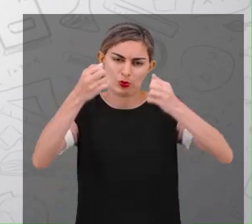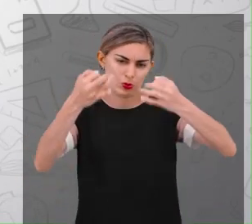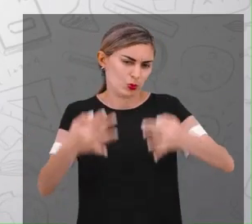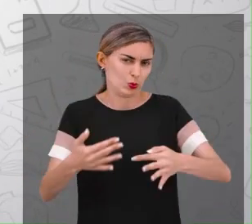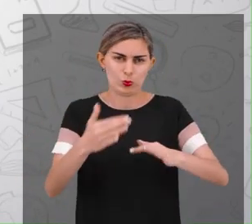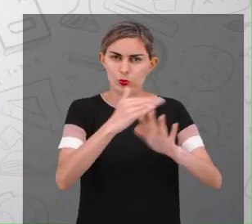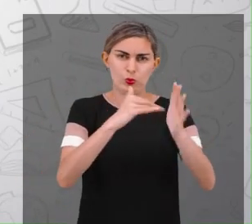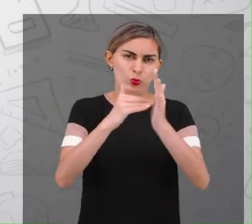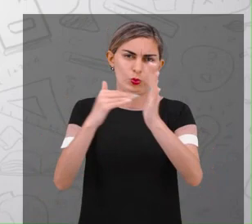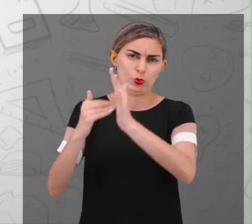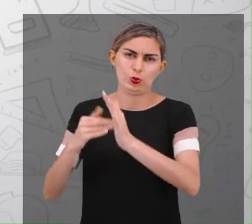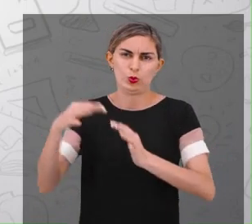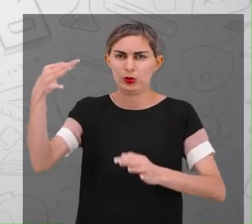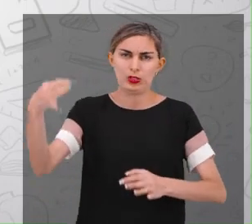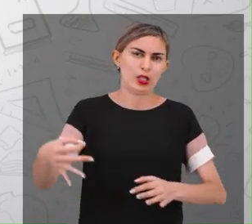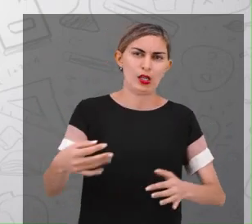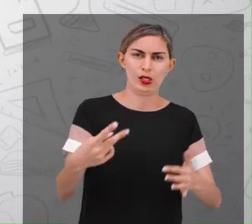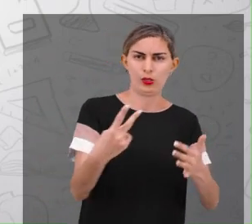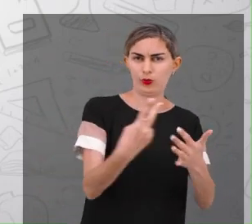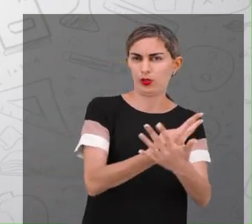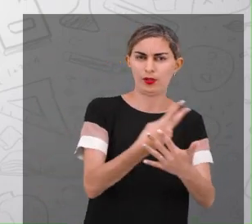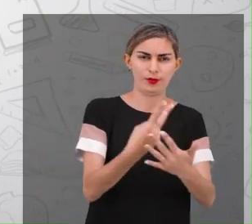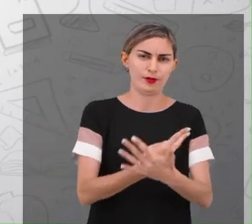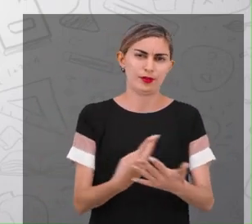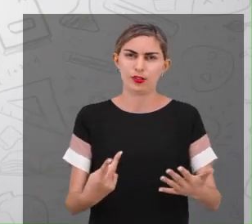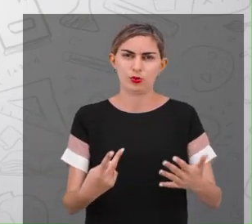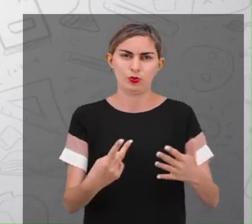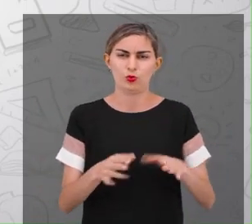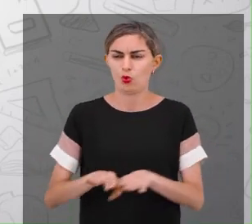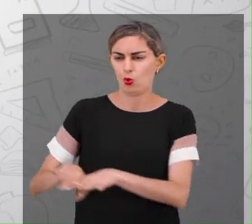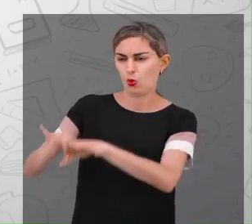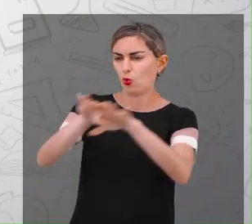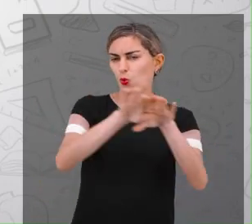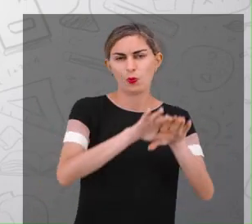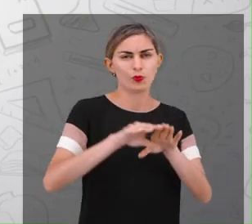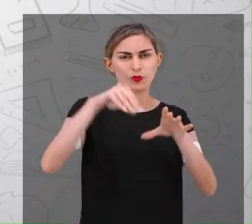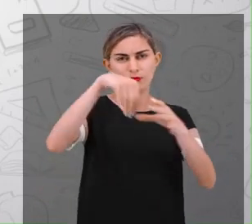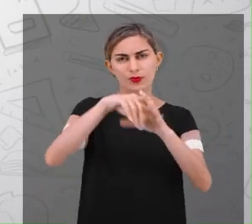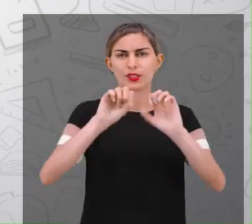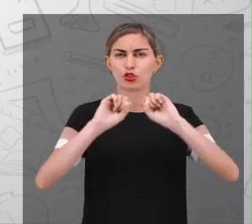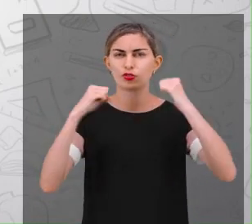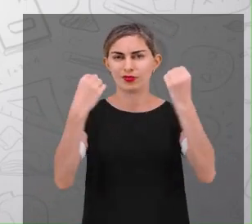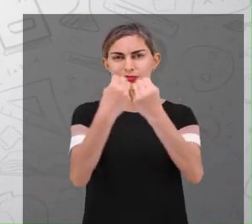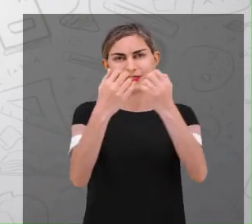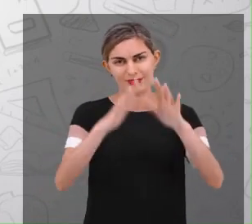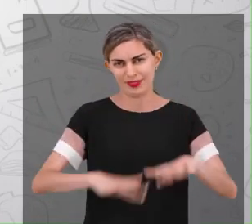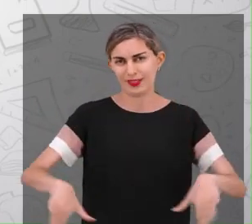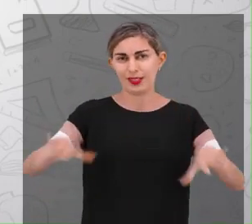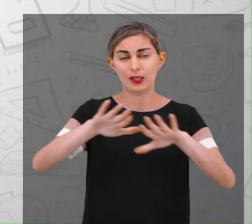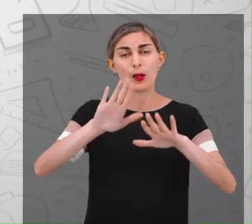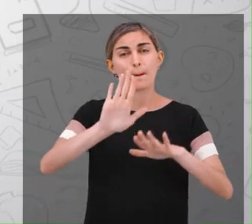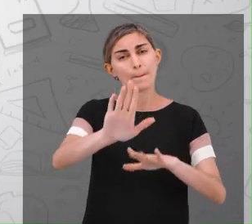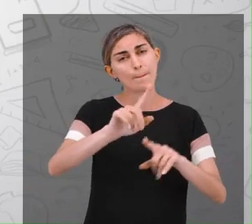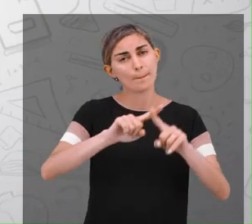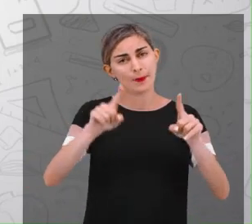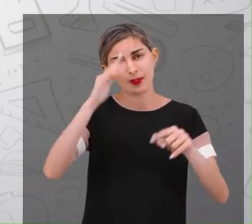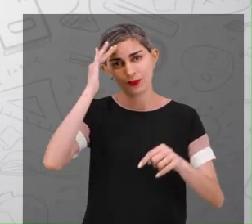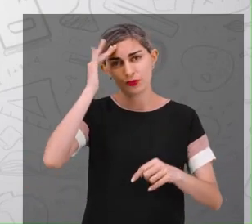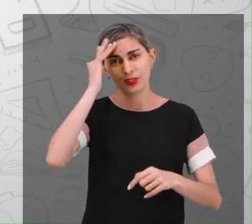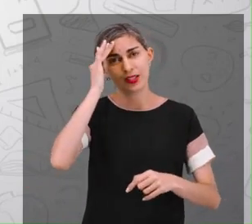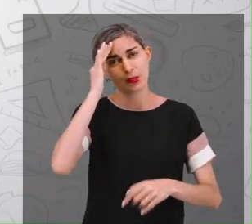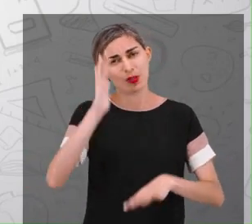uma definição do que é certo e errado, que é comum a todos os indivíduos dentro da sociedade. Mas essa compreensão ela